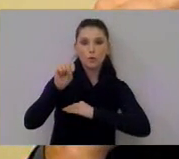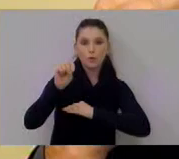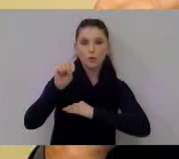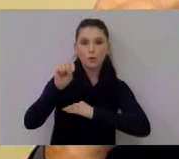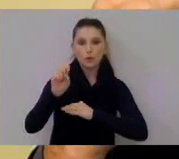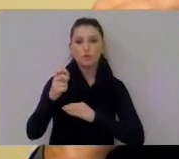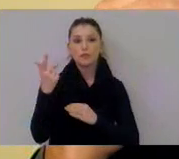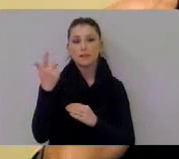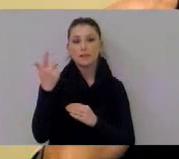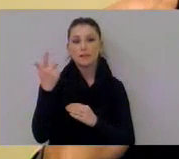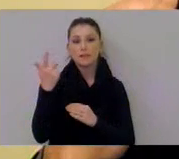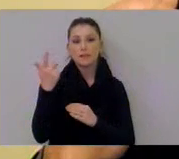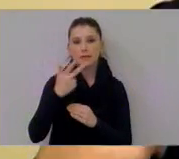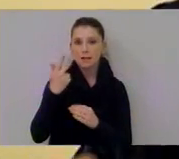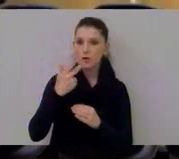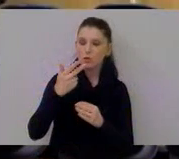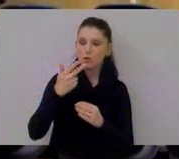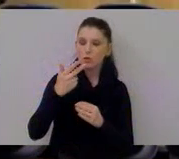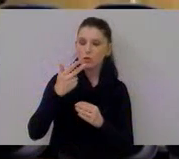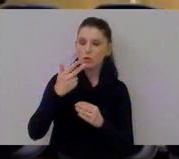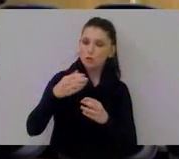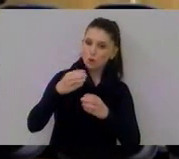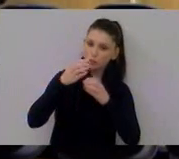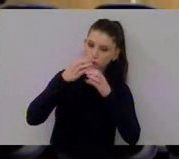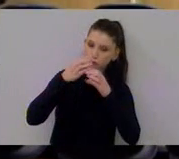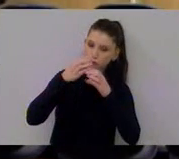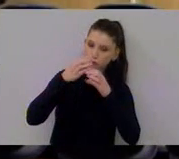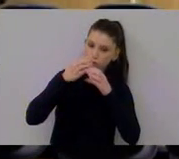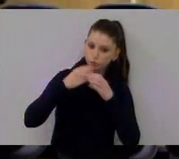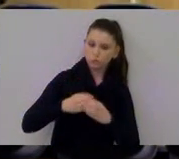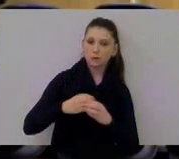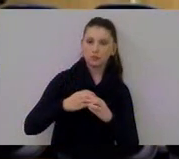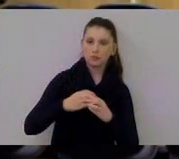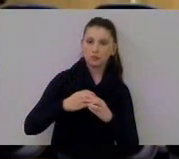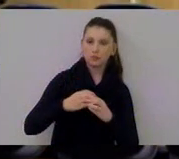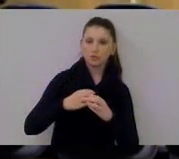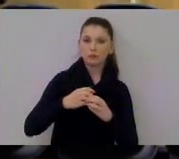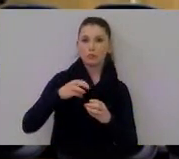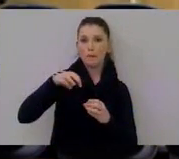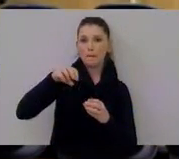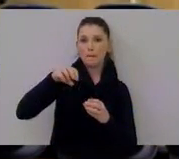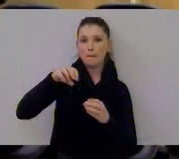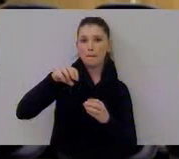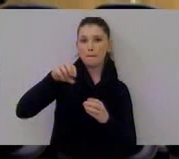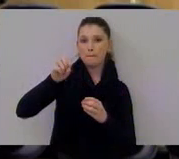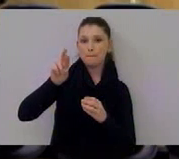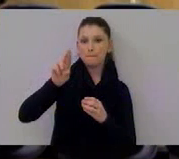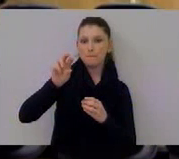parte da rua bairro Morro Estevão.